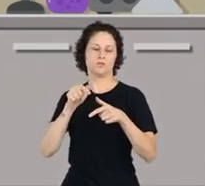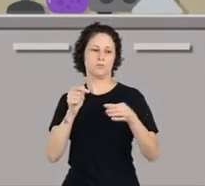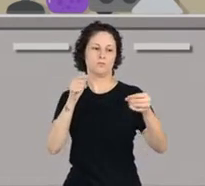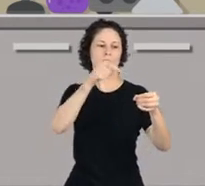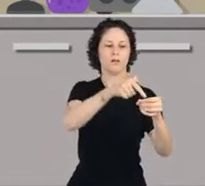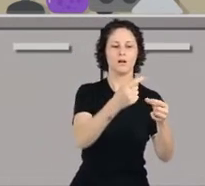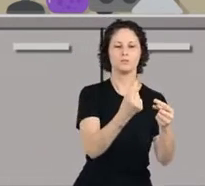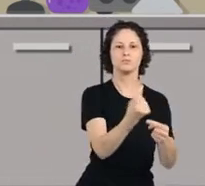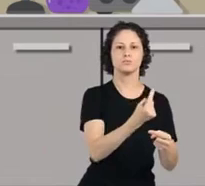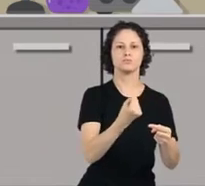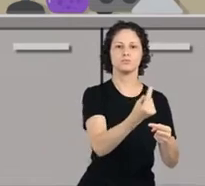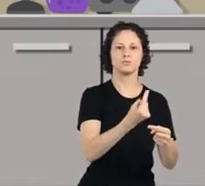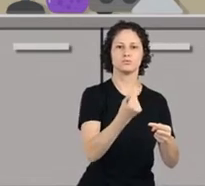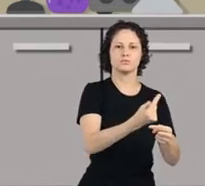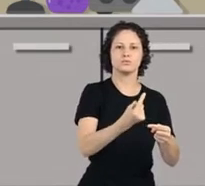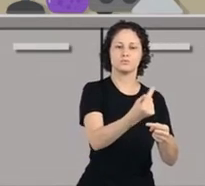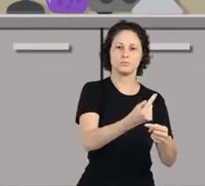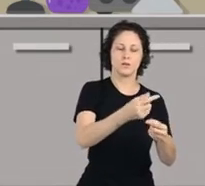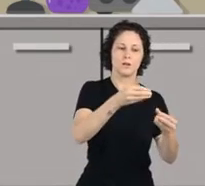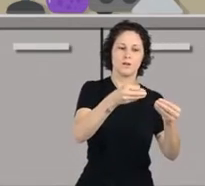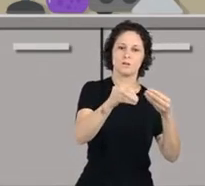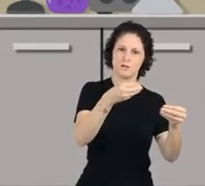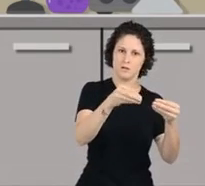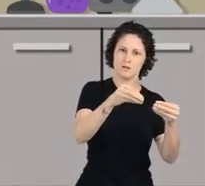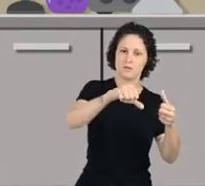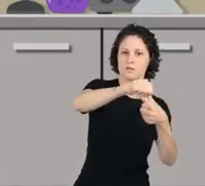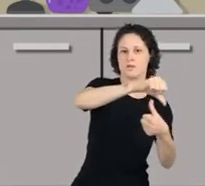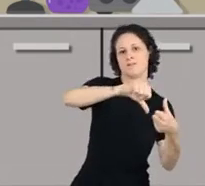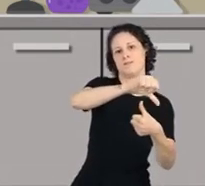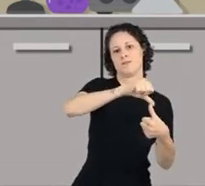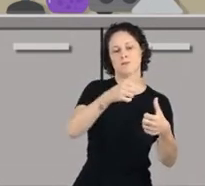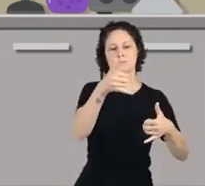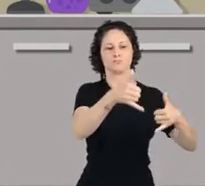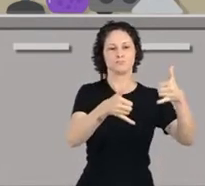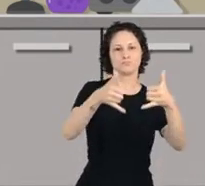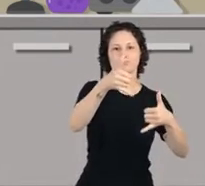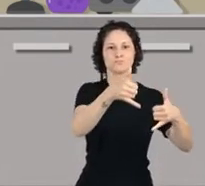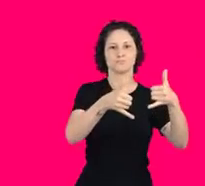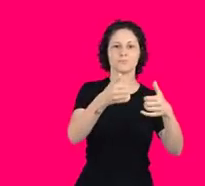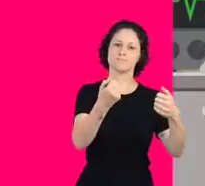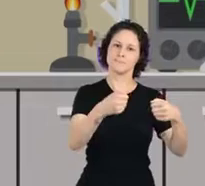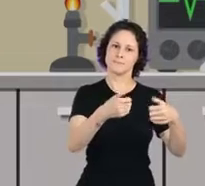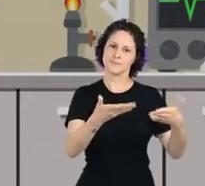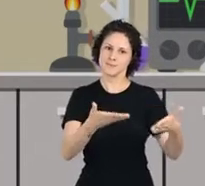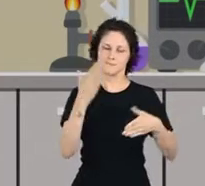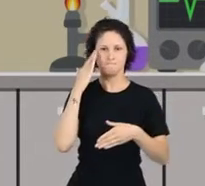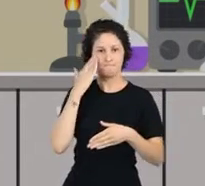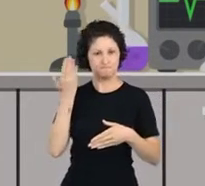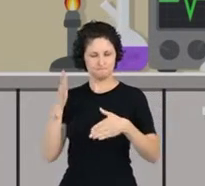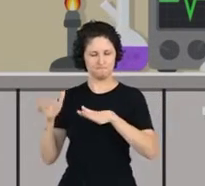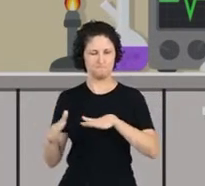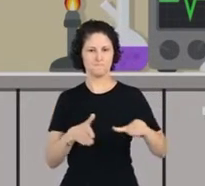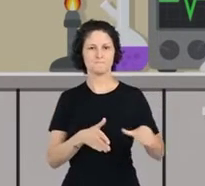reator. É lá que é transformado em plástico com a ajuda de outras substâncias. Você sabia